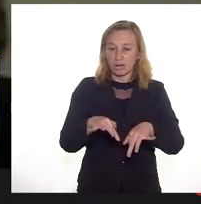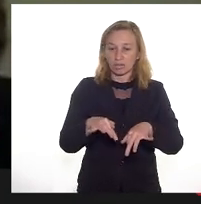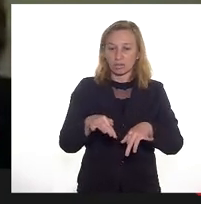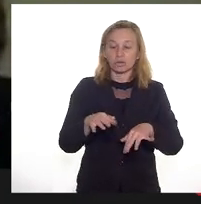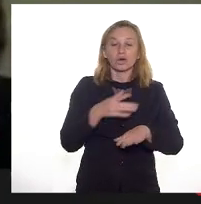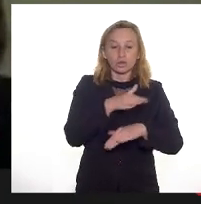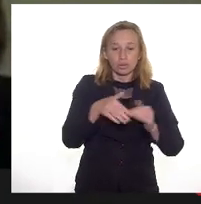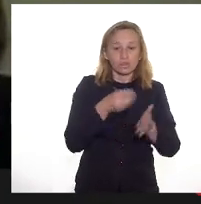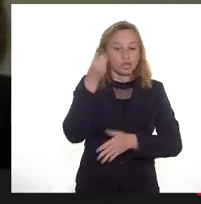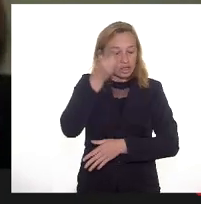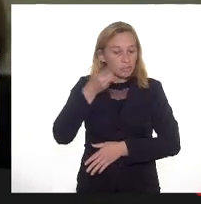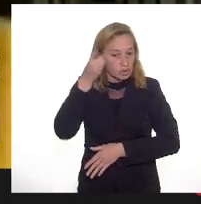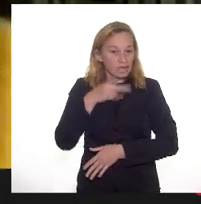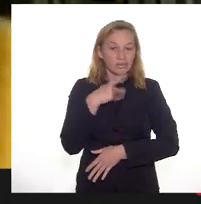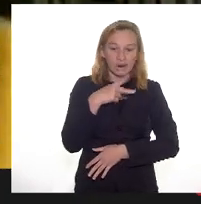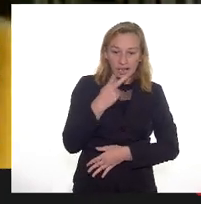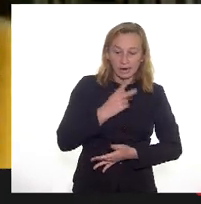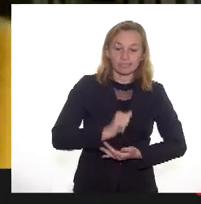suas ponderações.